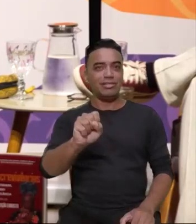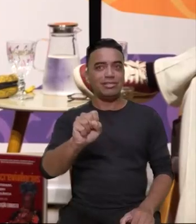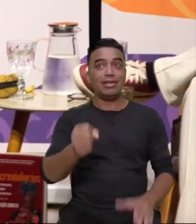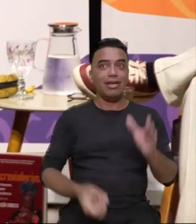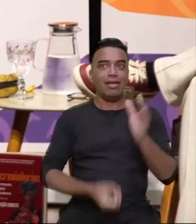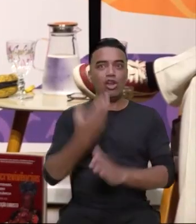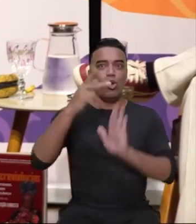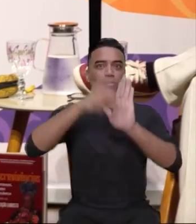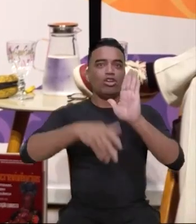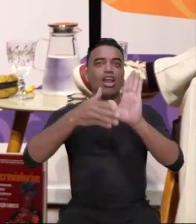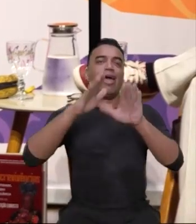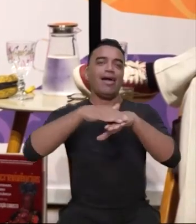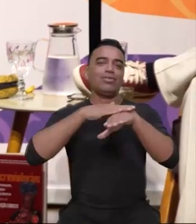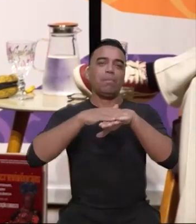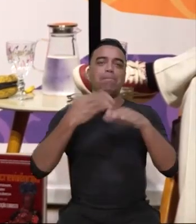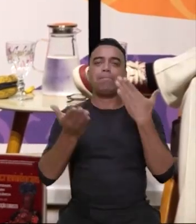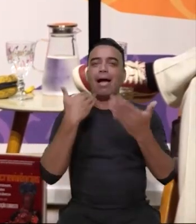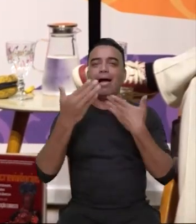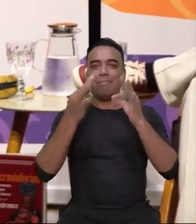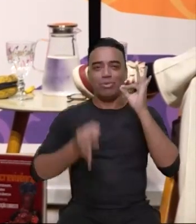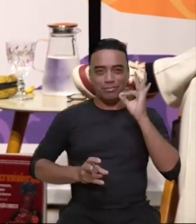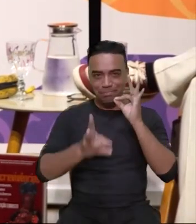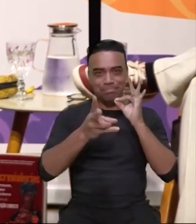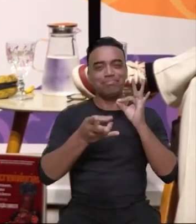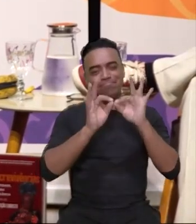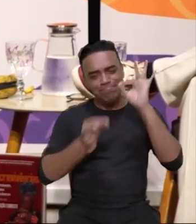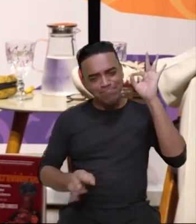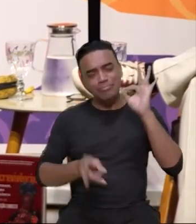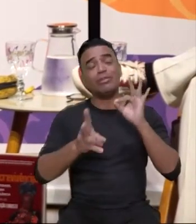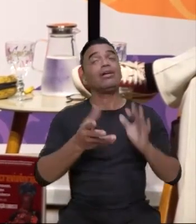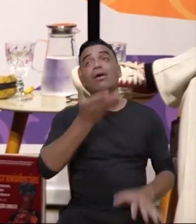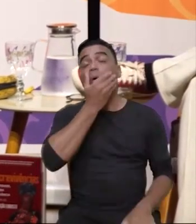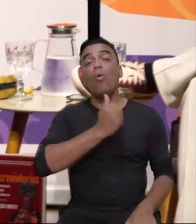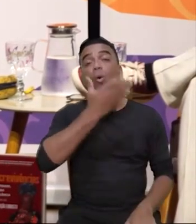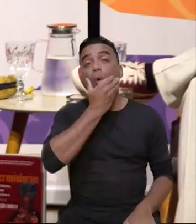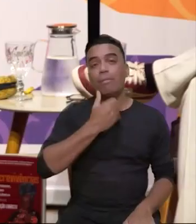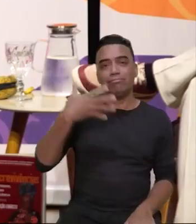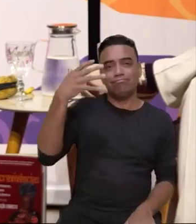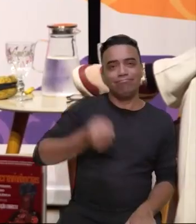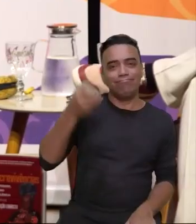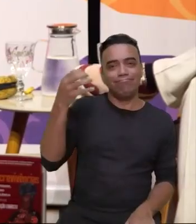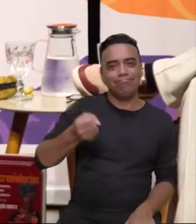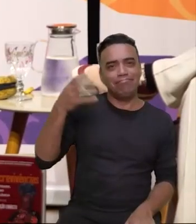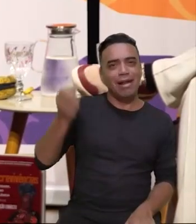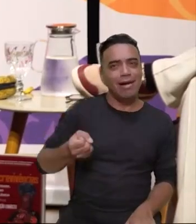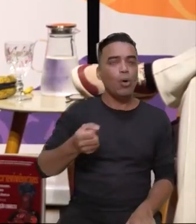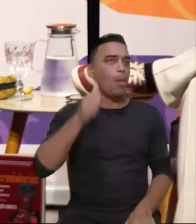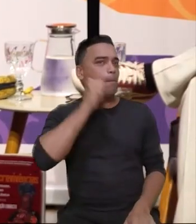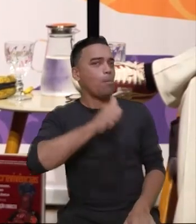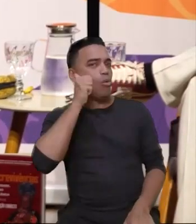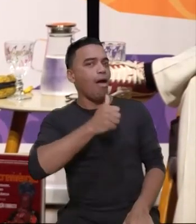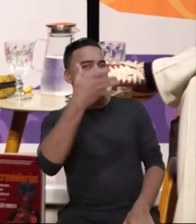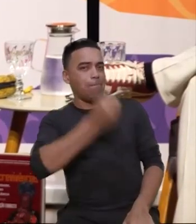do programa, porque cada vez mais homens brancos,